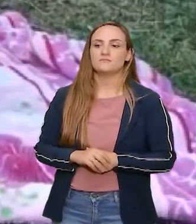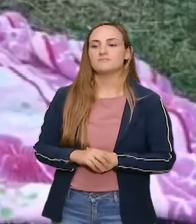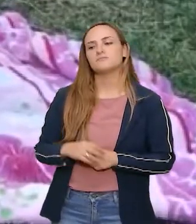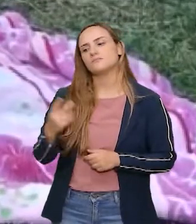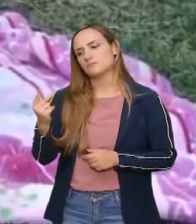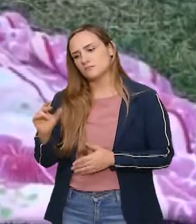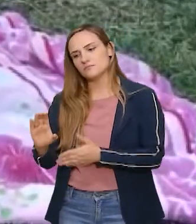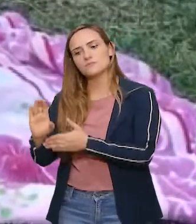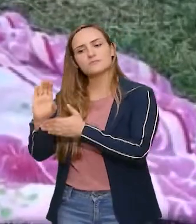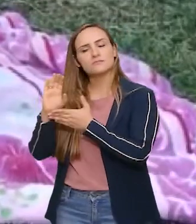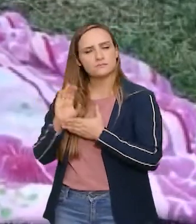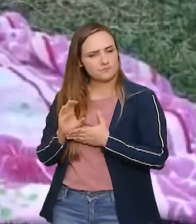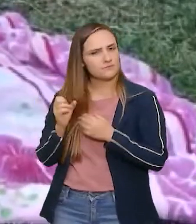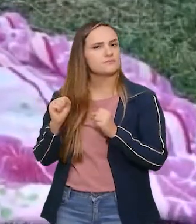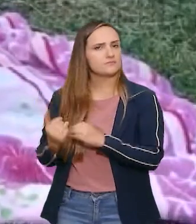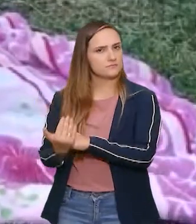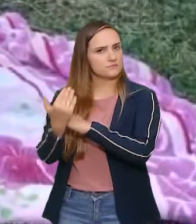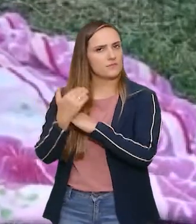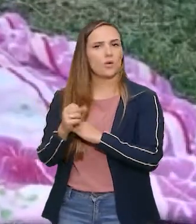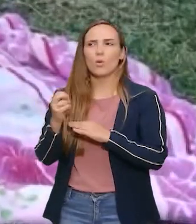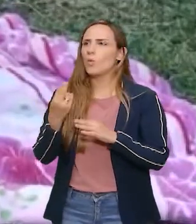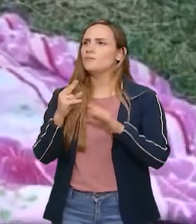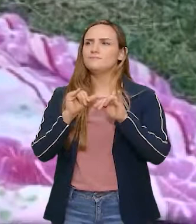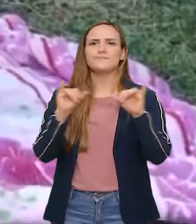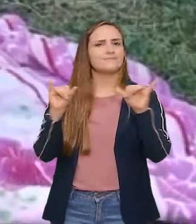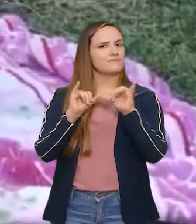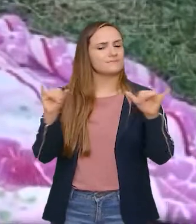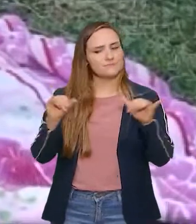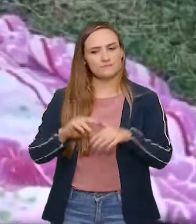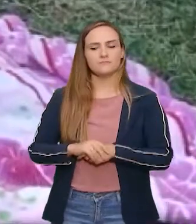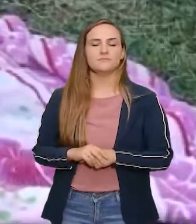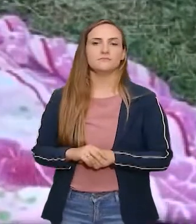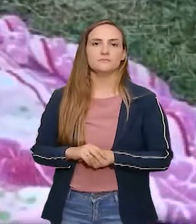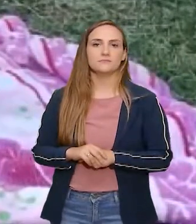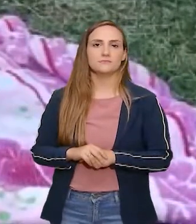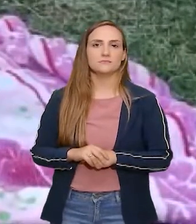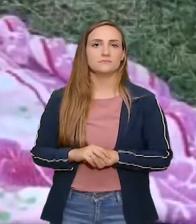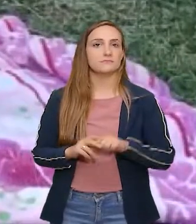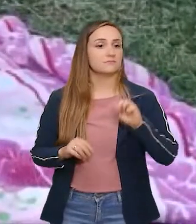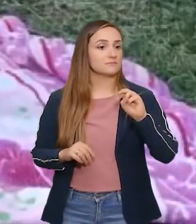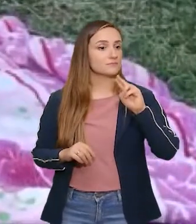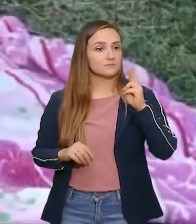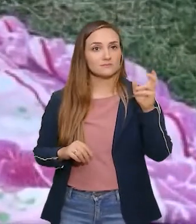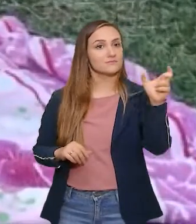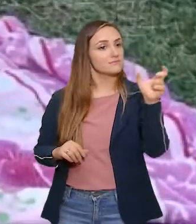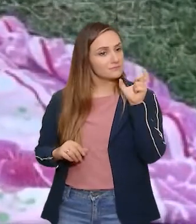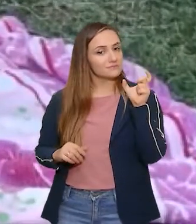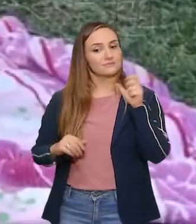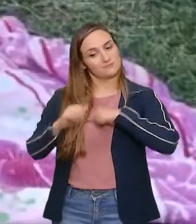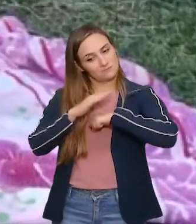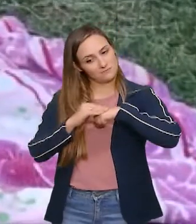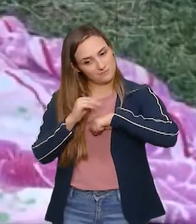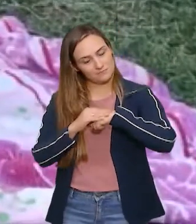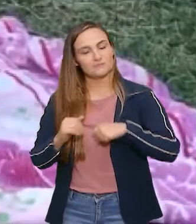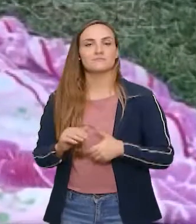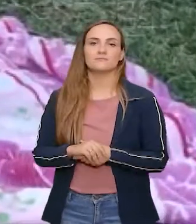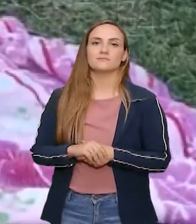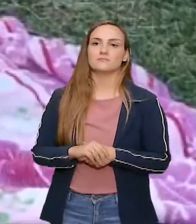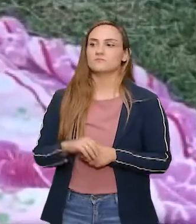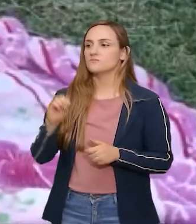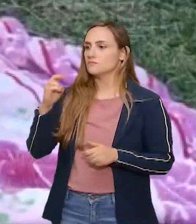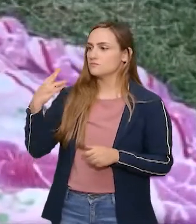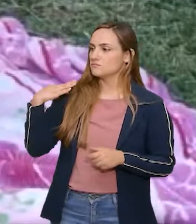seja ela financeira, seja ela com divulgação, seja uma palavra amiga, um carinho,